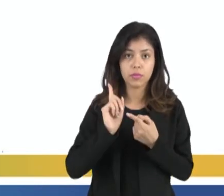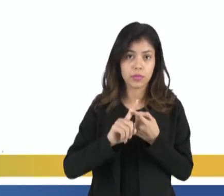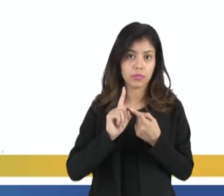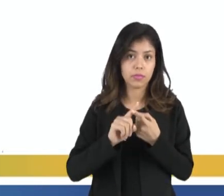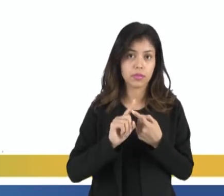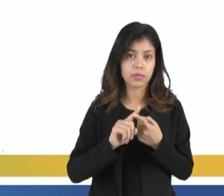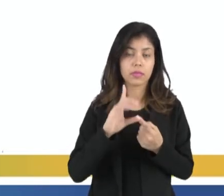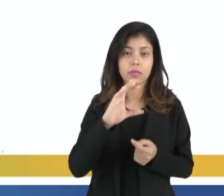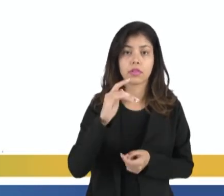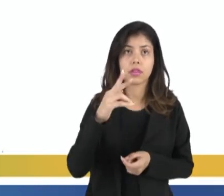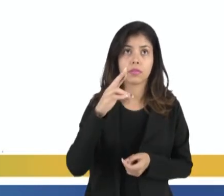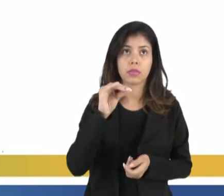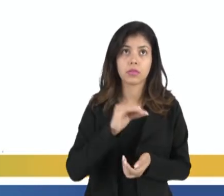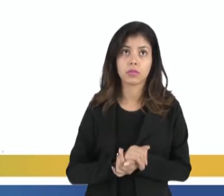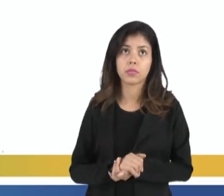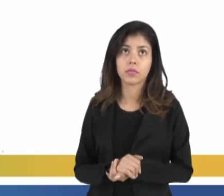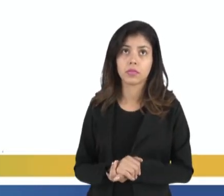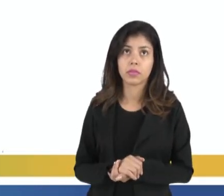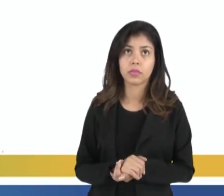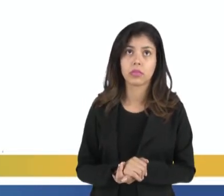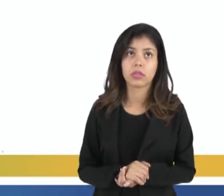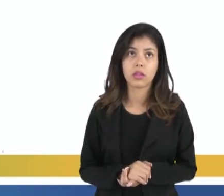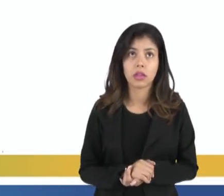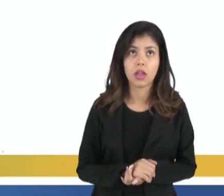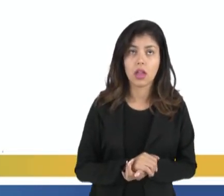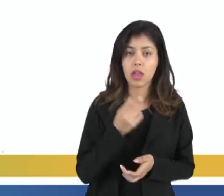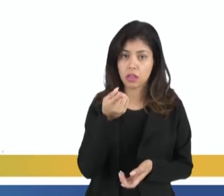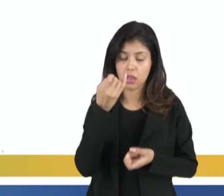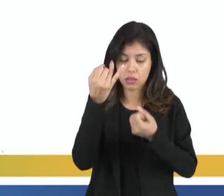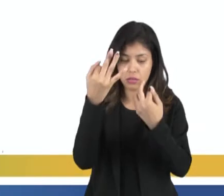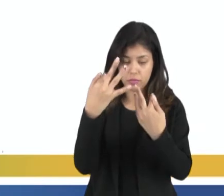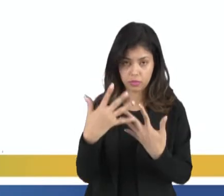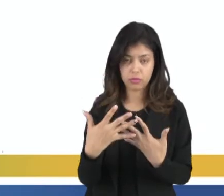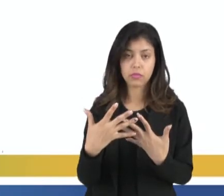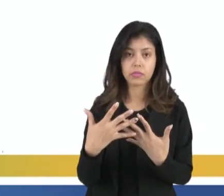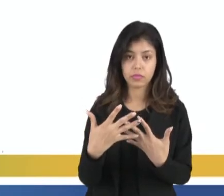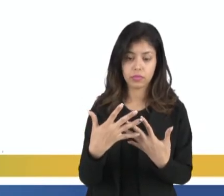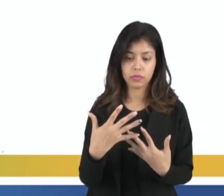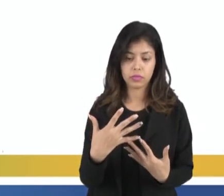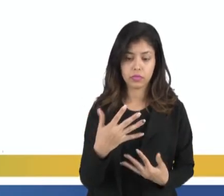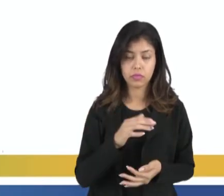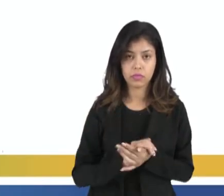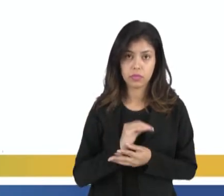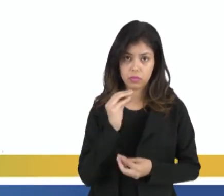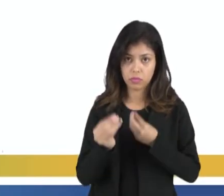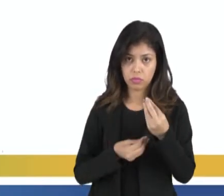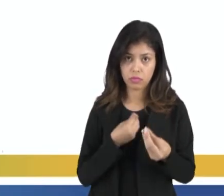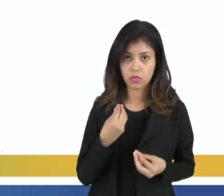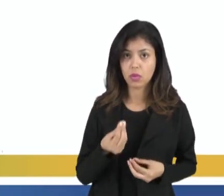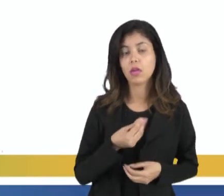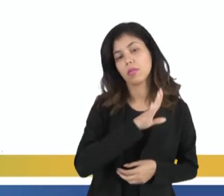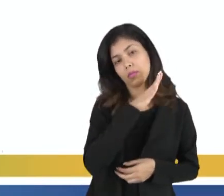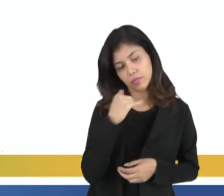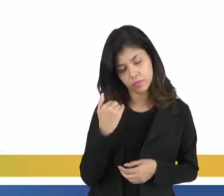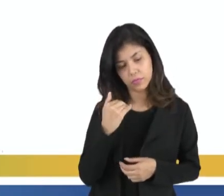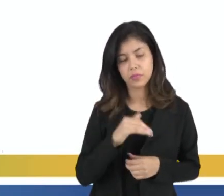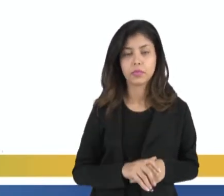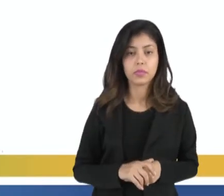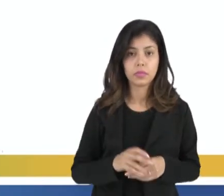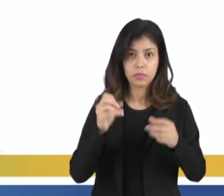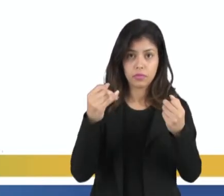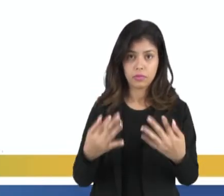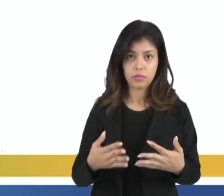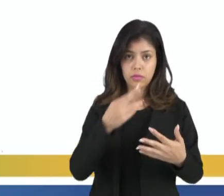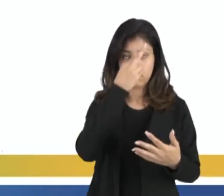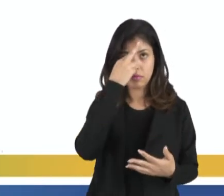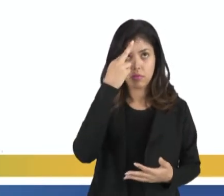seu óbito. Um defunto, no texto, que está contando a sua forma ali, a forma como ele morreu, né? Está contando